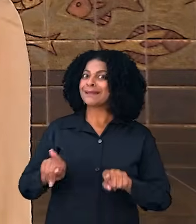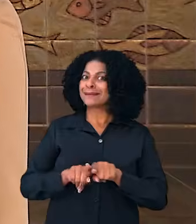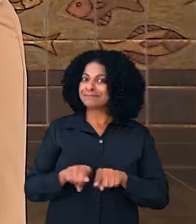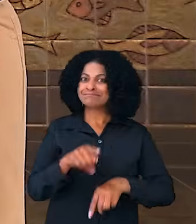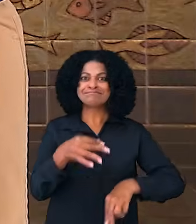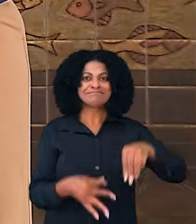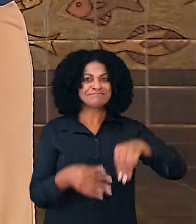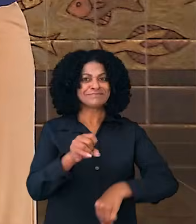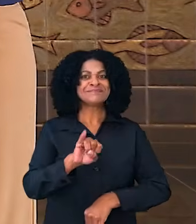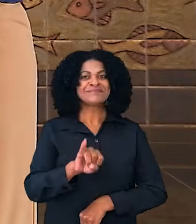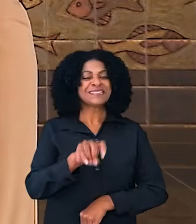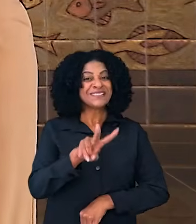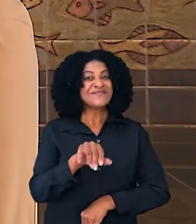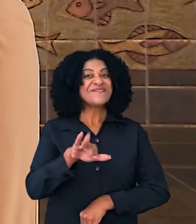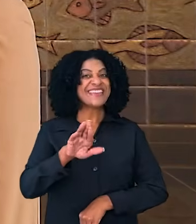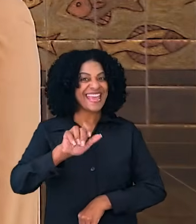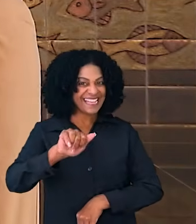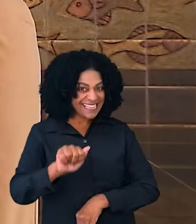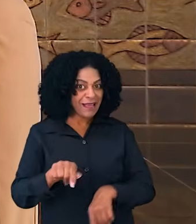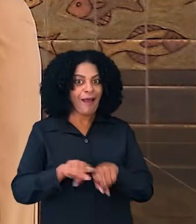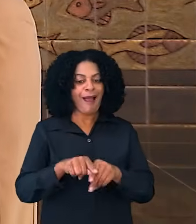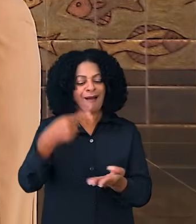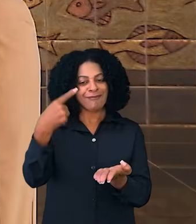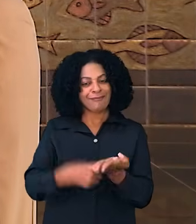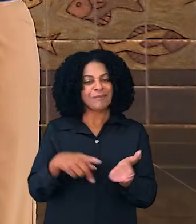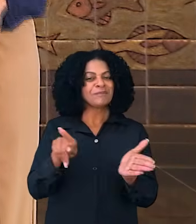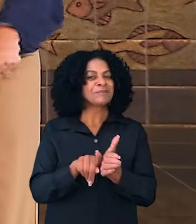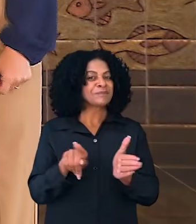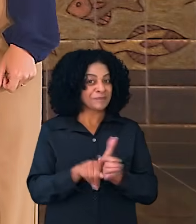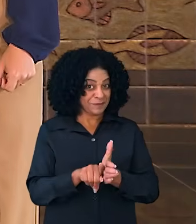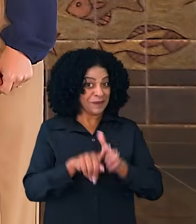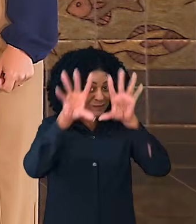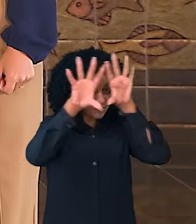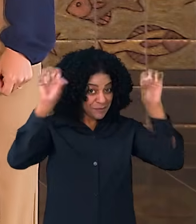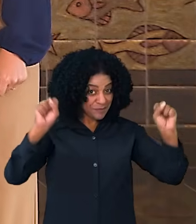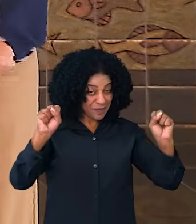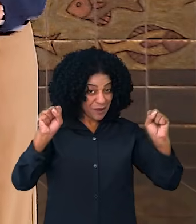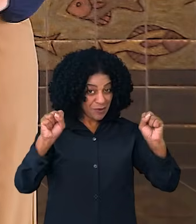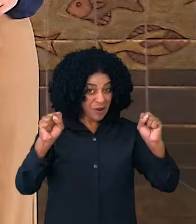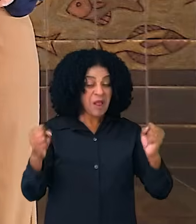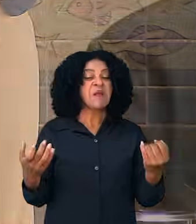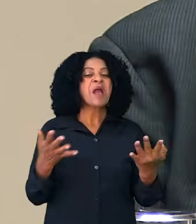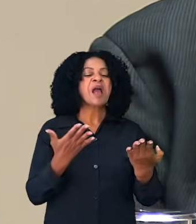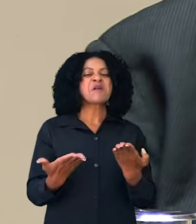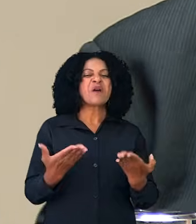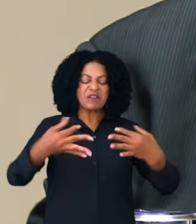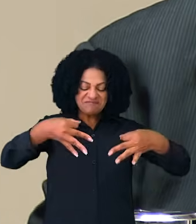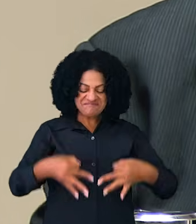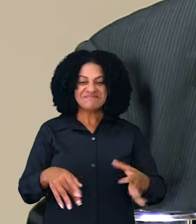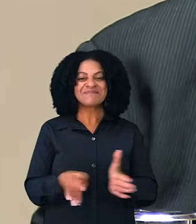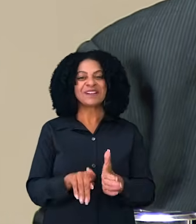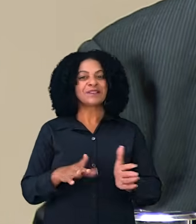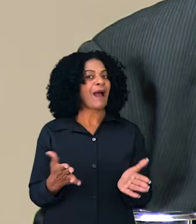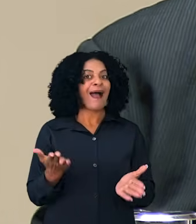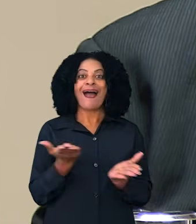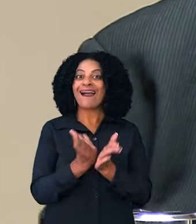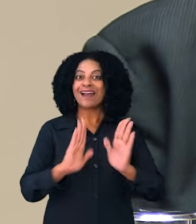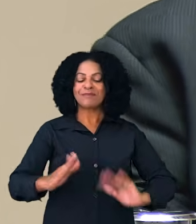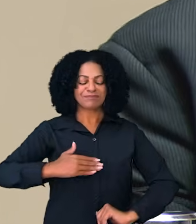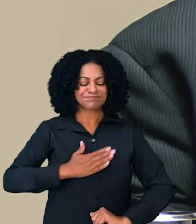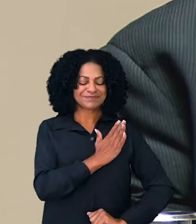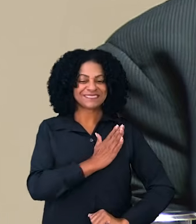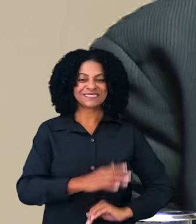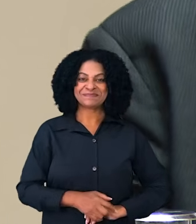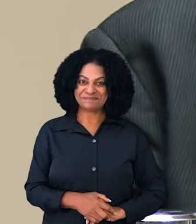TST, ministro Vieira de Mello Filho, falou sobre o compromisso do tribunal em combater as desigualdades. Vamos ver. O acesso ao trabalho é a